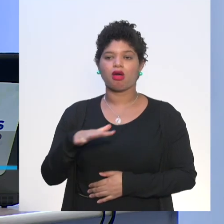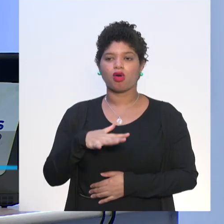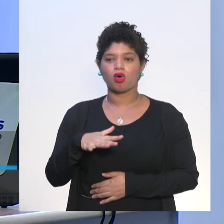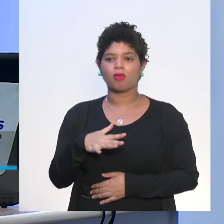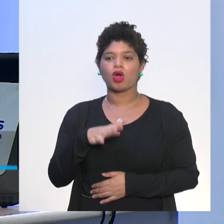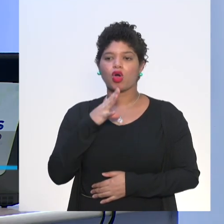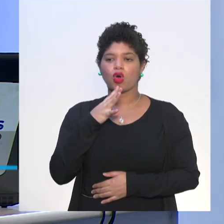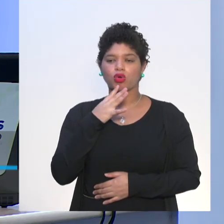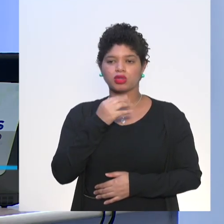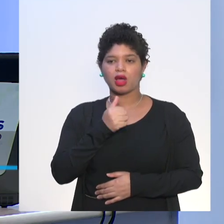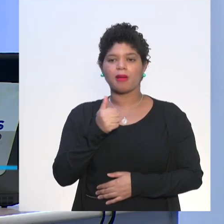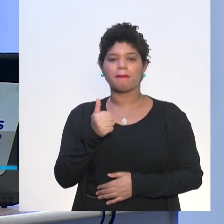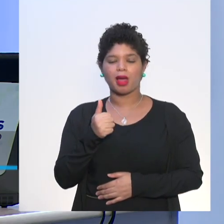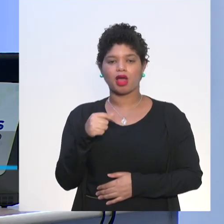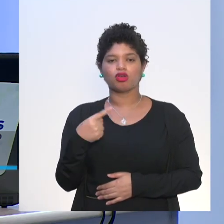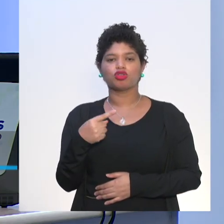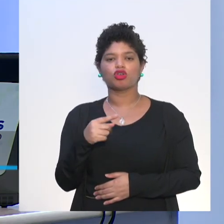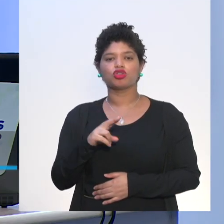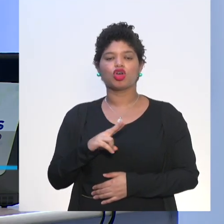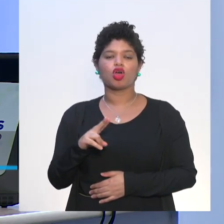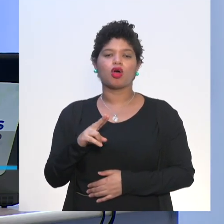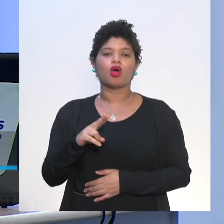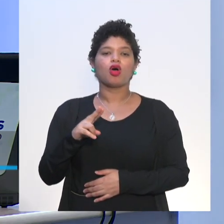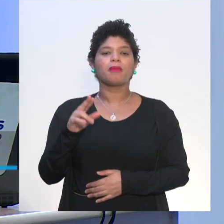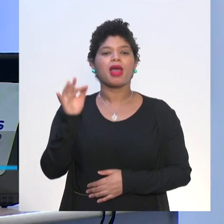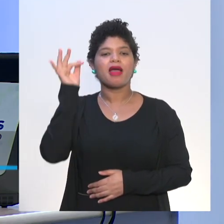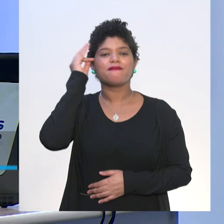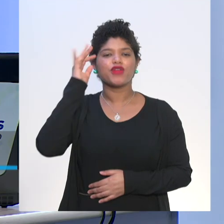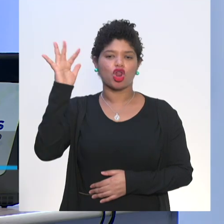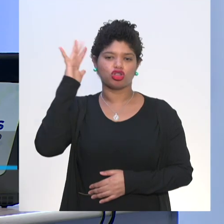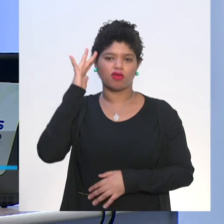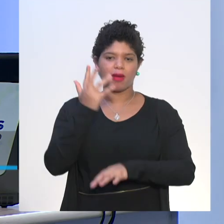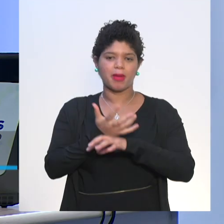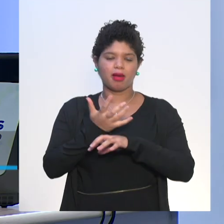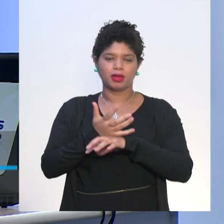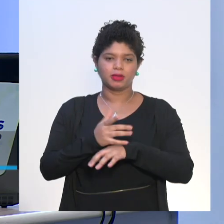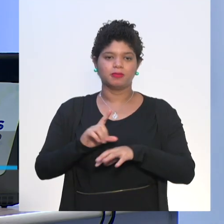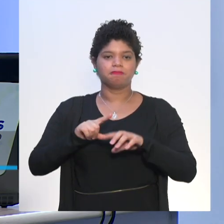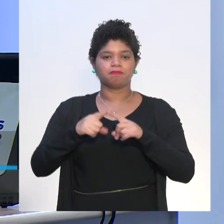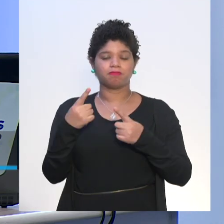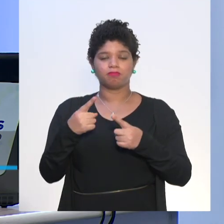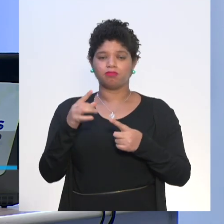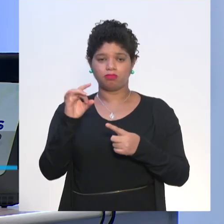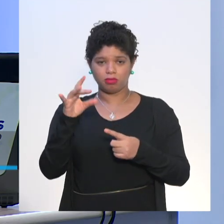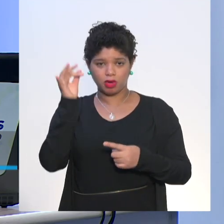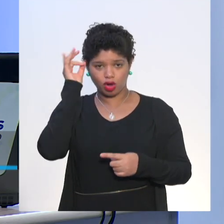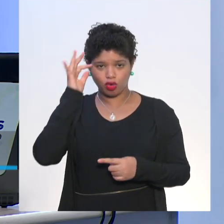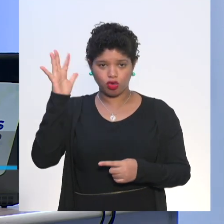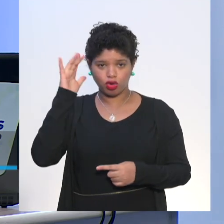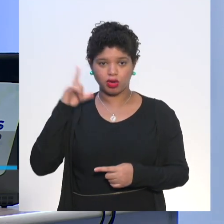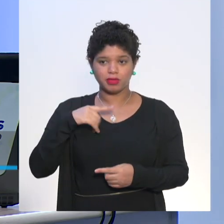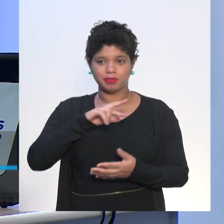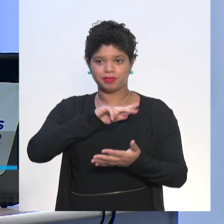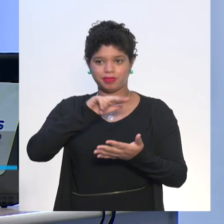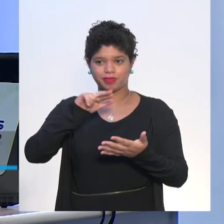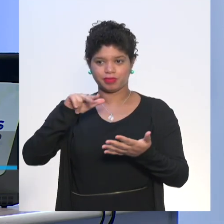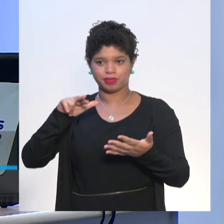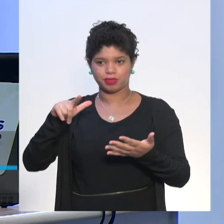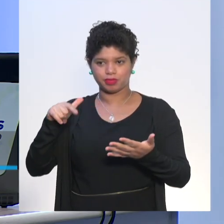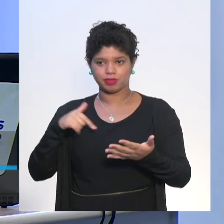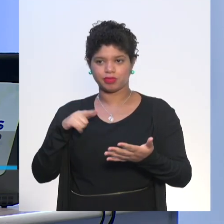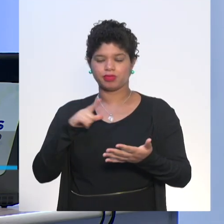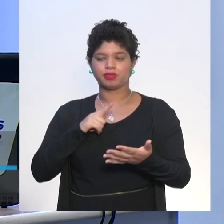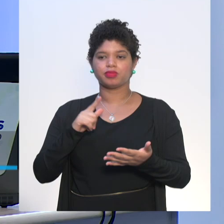de conhecimento que a gente denomina filosofia, mas que, para além da filosofia, estão dentro de outros